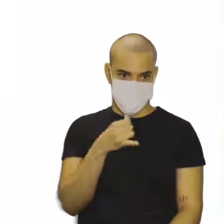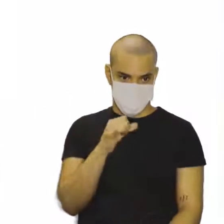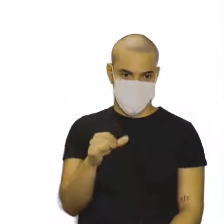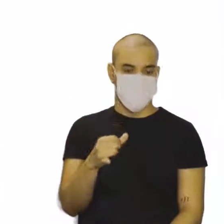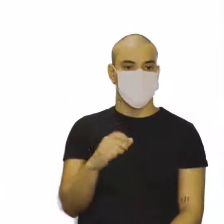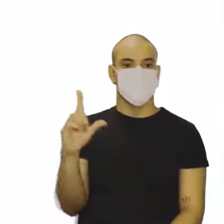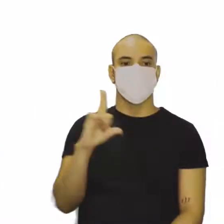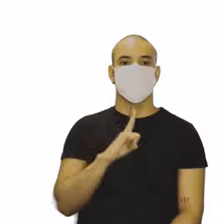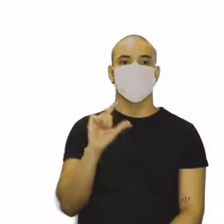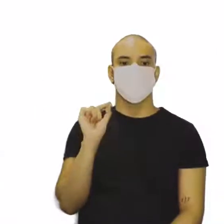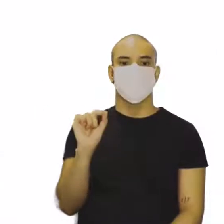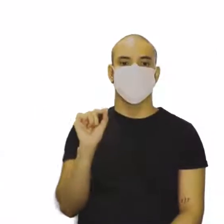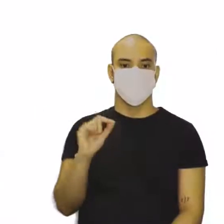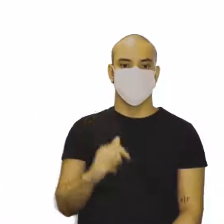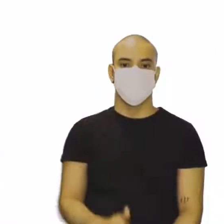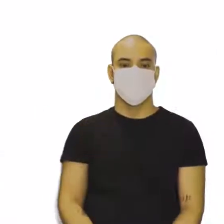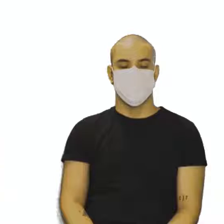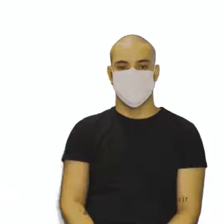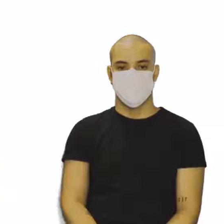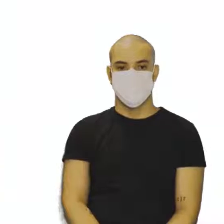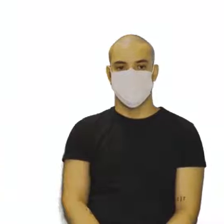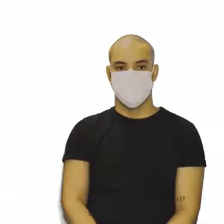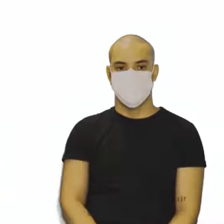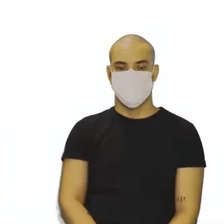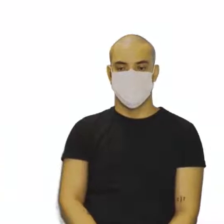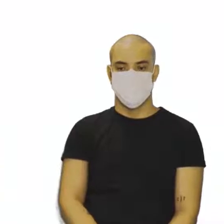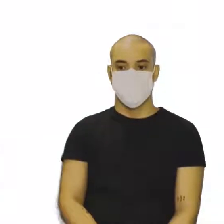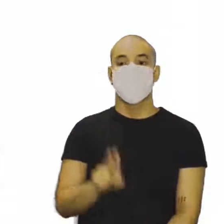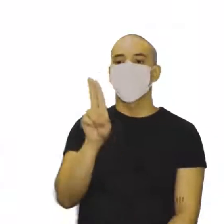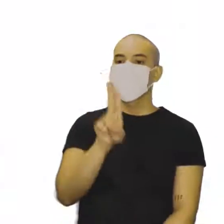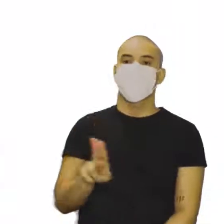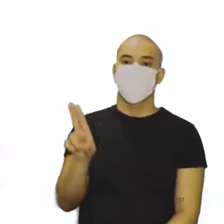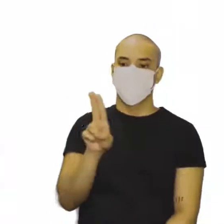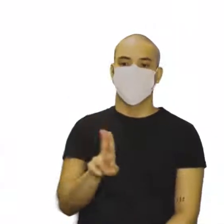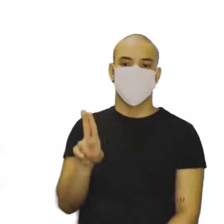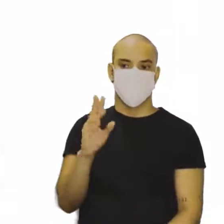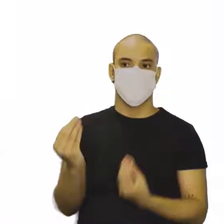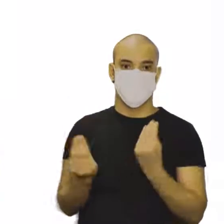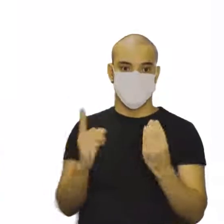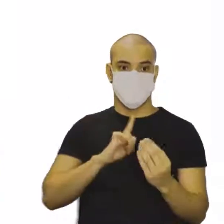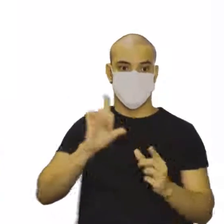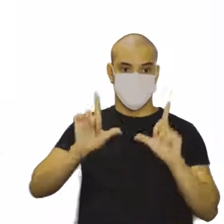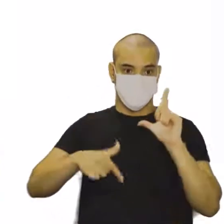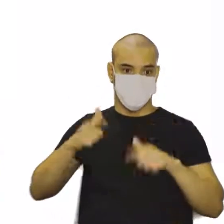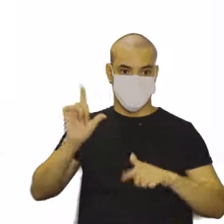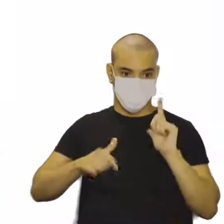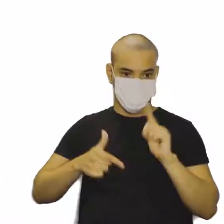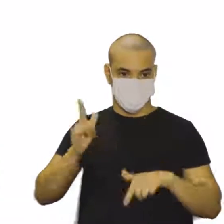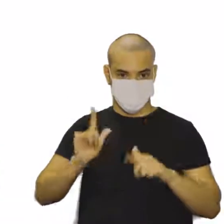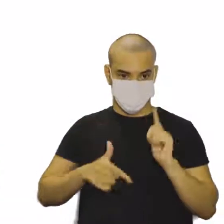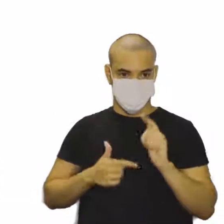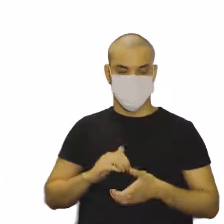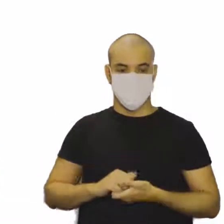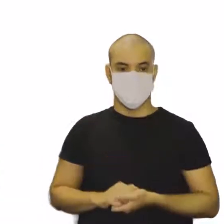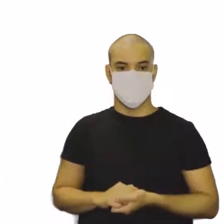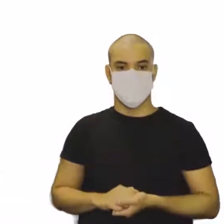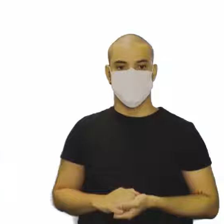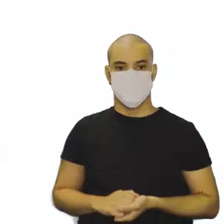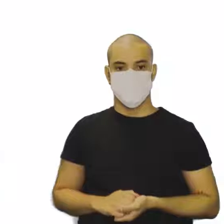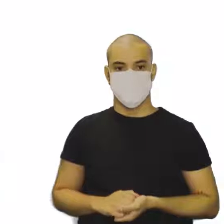tem aqui a questão da utilização, tá, pessoal? Então, tem a letra aqui